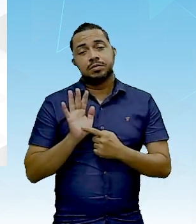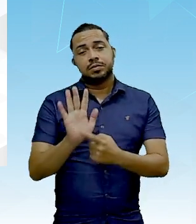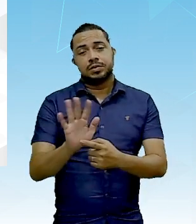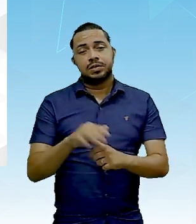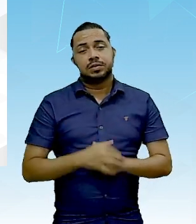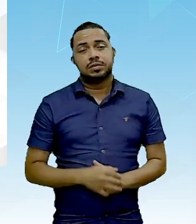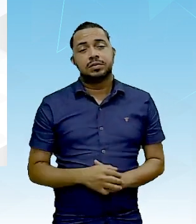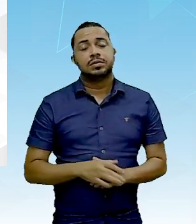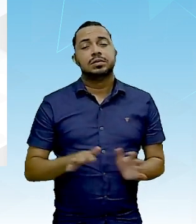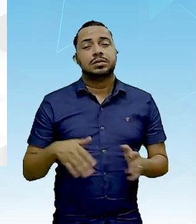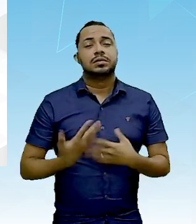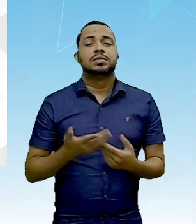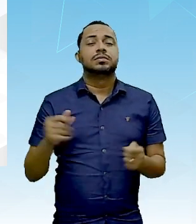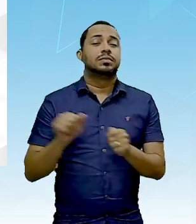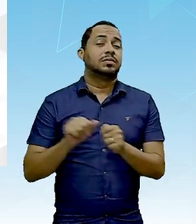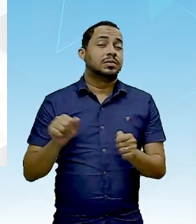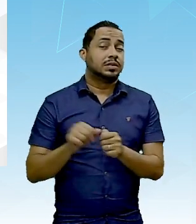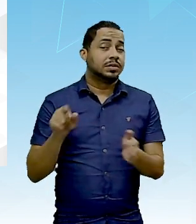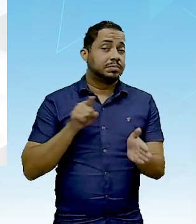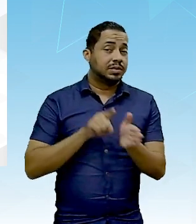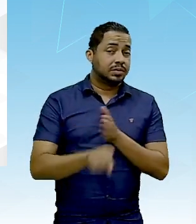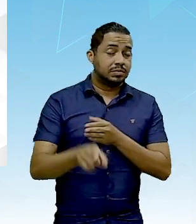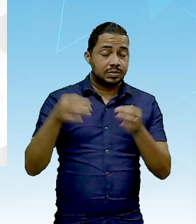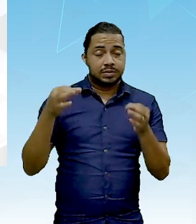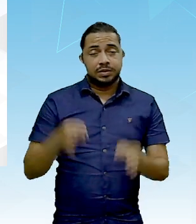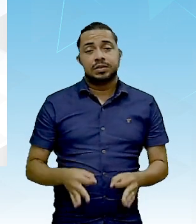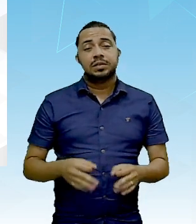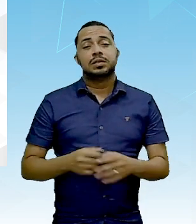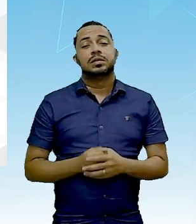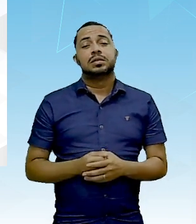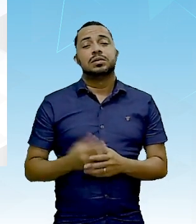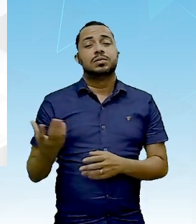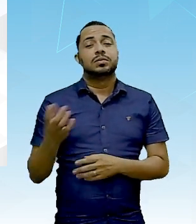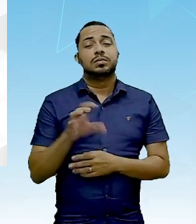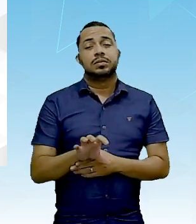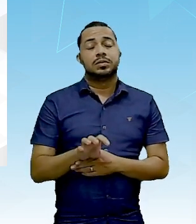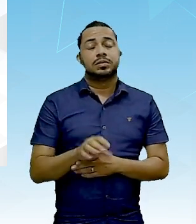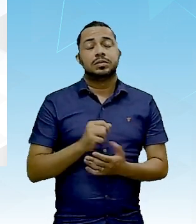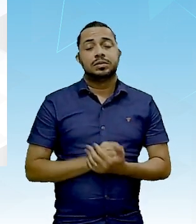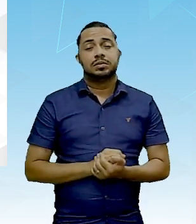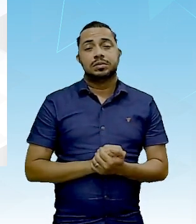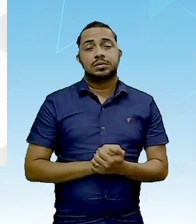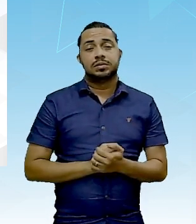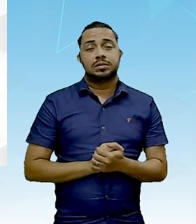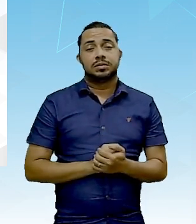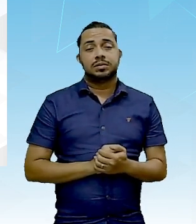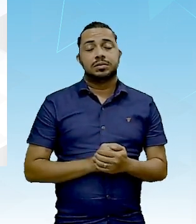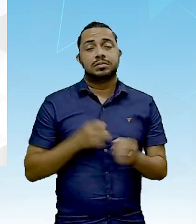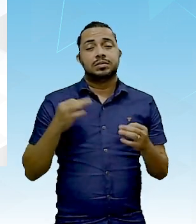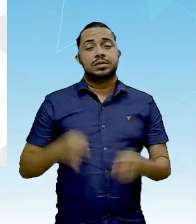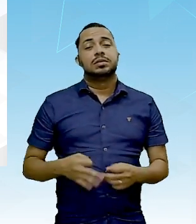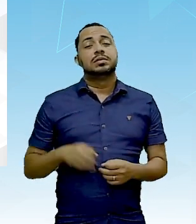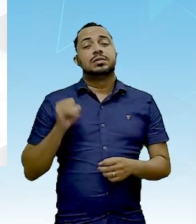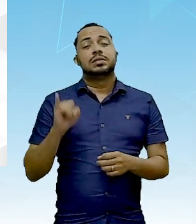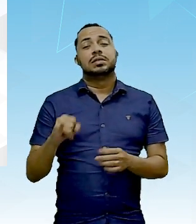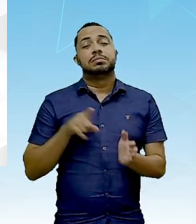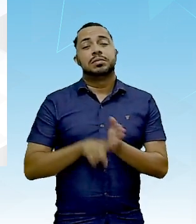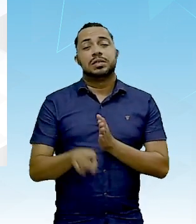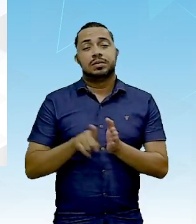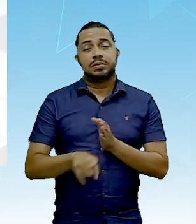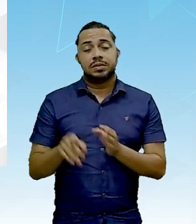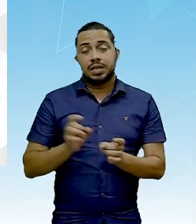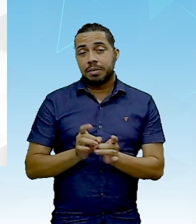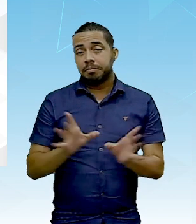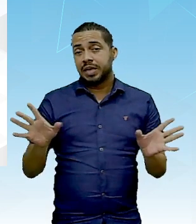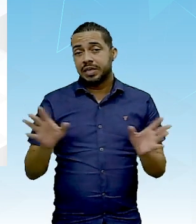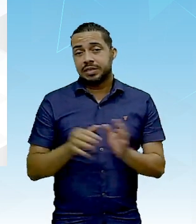tá? Então, faz a pergunta correta e coloca as alternativas corretas. Se a pergunta for